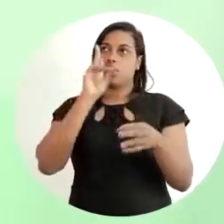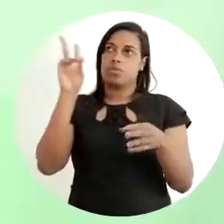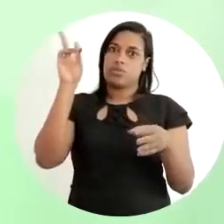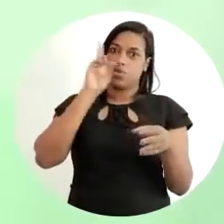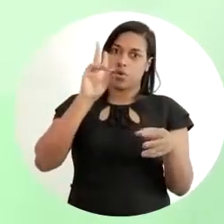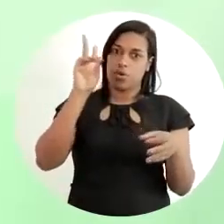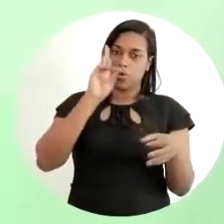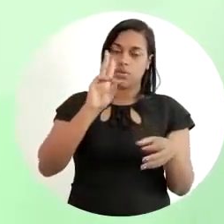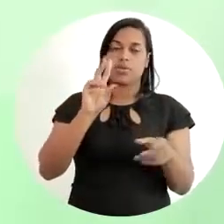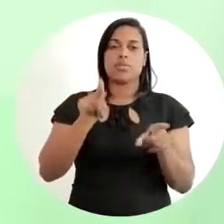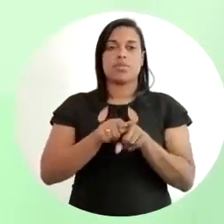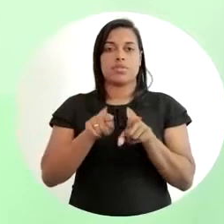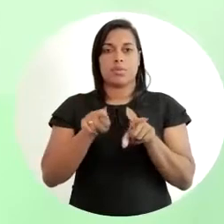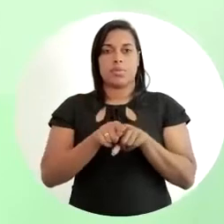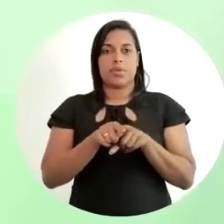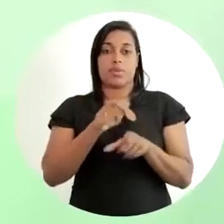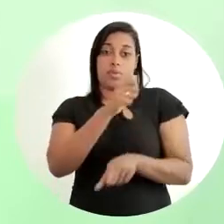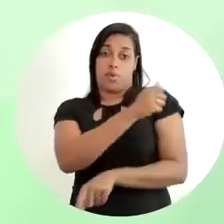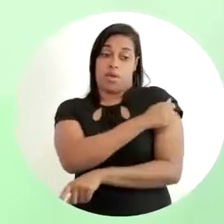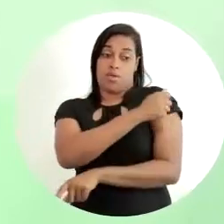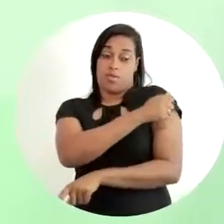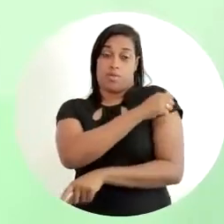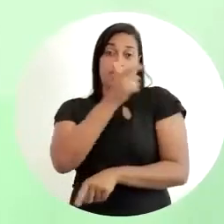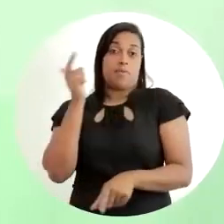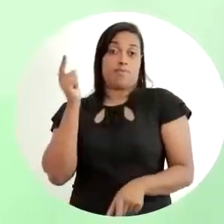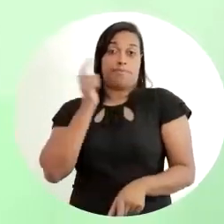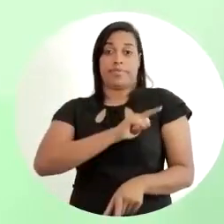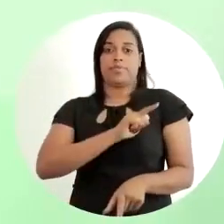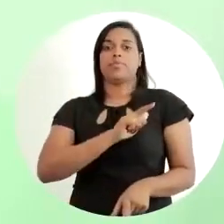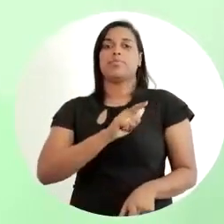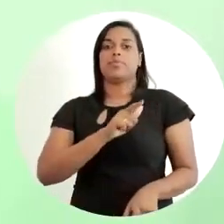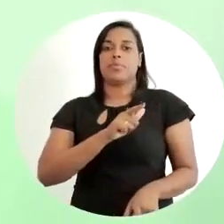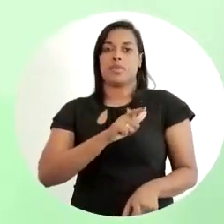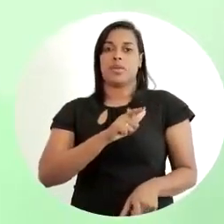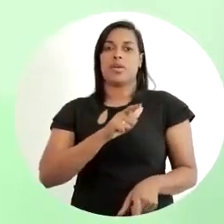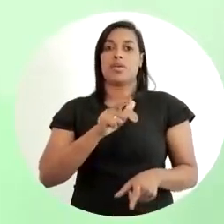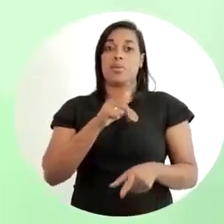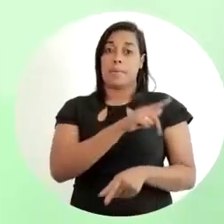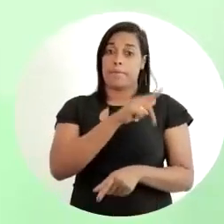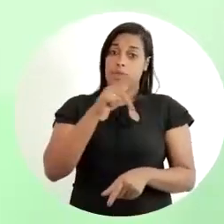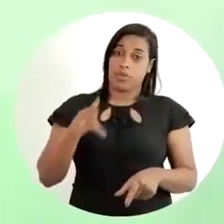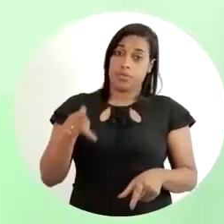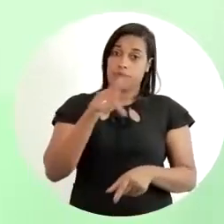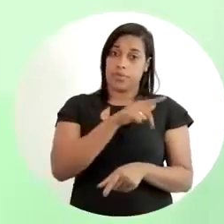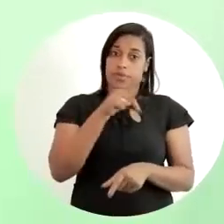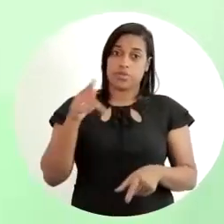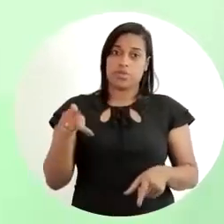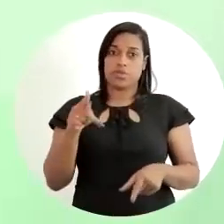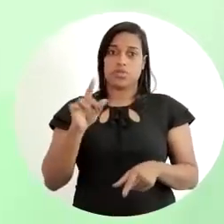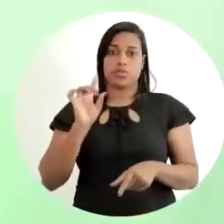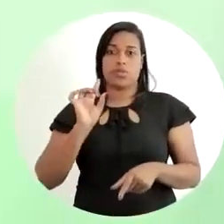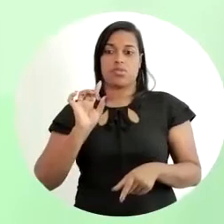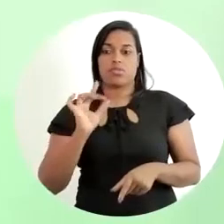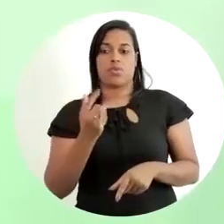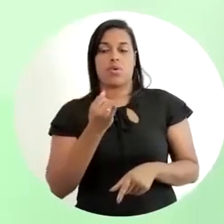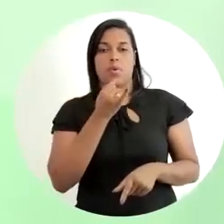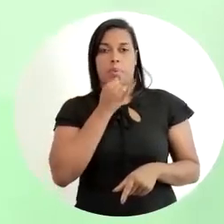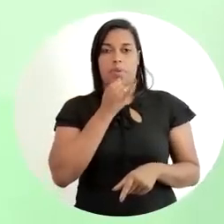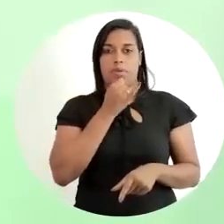psicológicas, históricas, onde o aluno ganha proeminência e o professor não